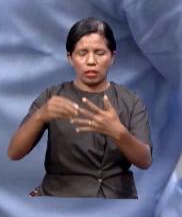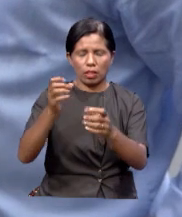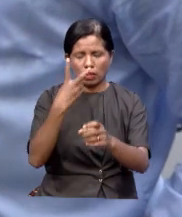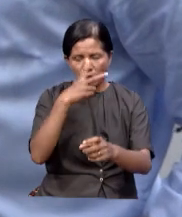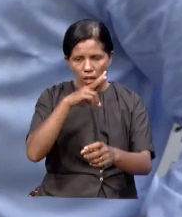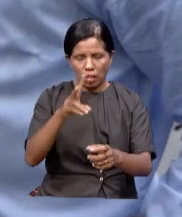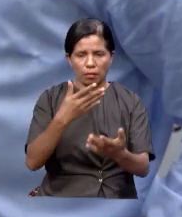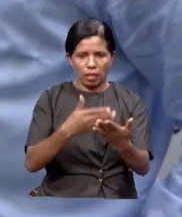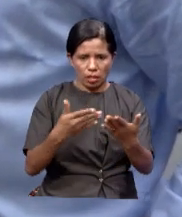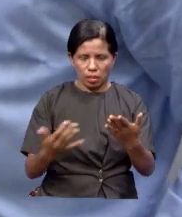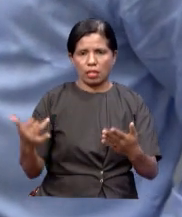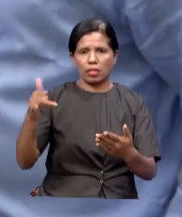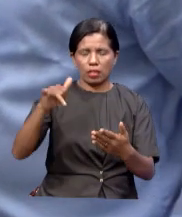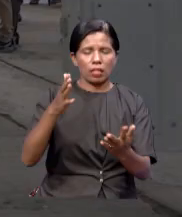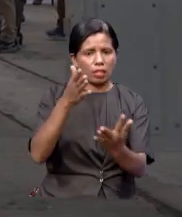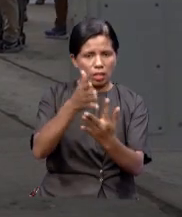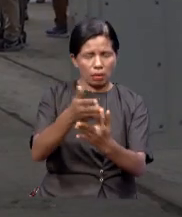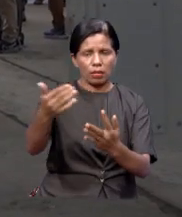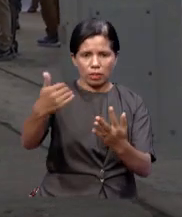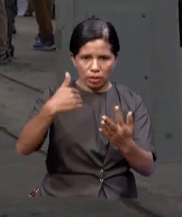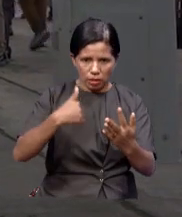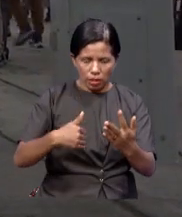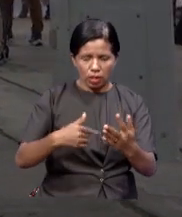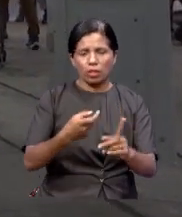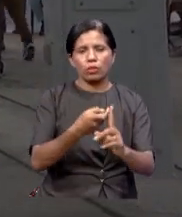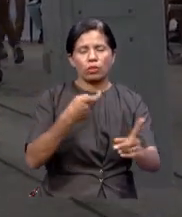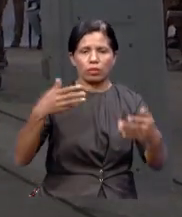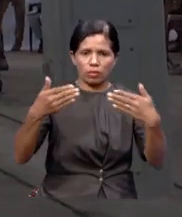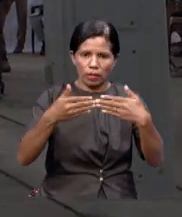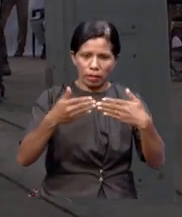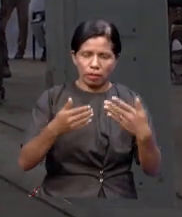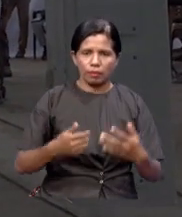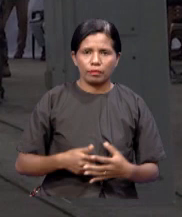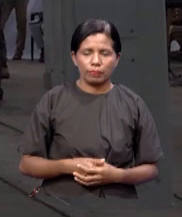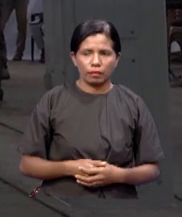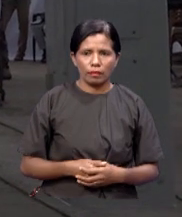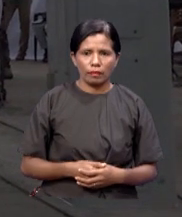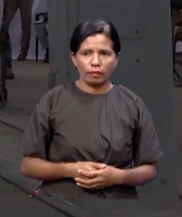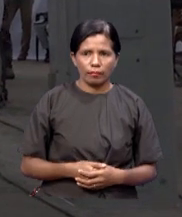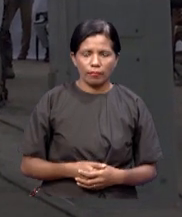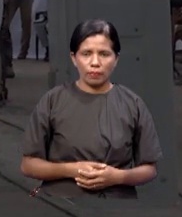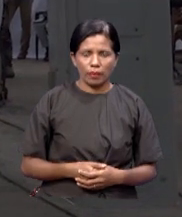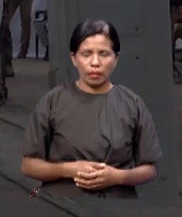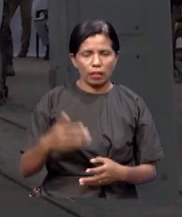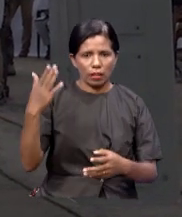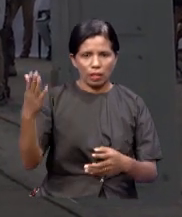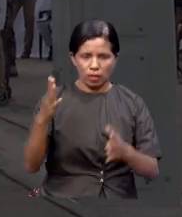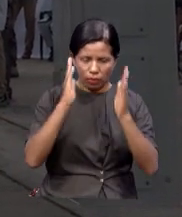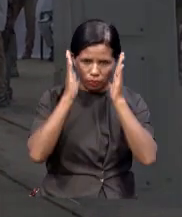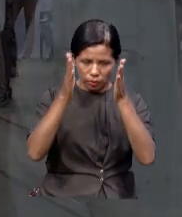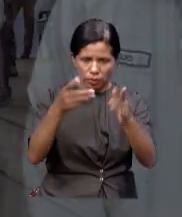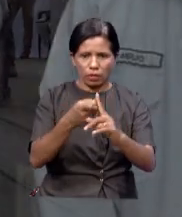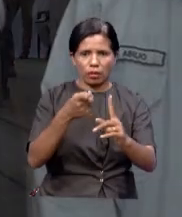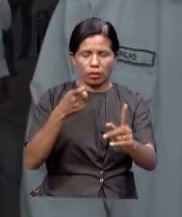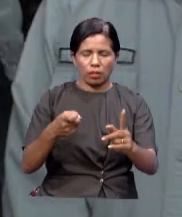controlo basta sancira lebetama no sai lhe fronteira terrestre. Ida ne parte da husi modernização itania